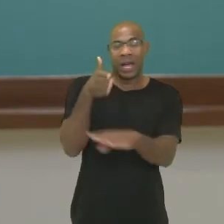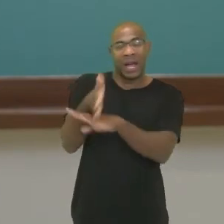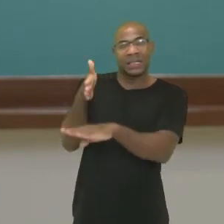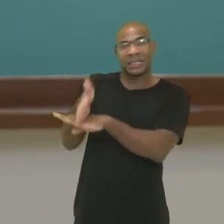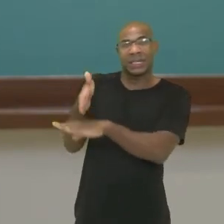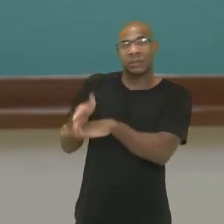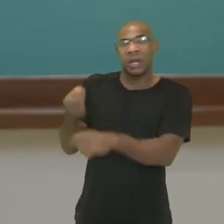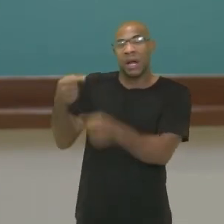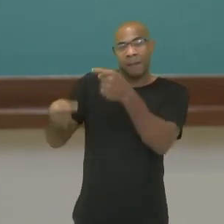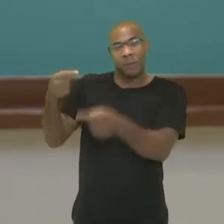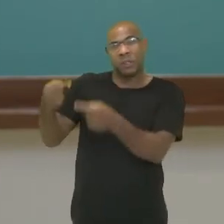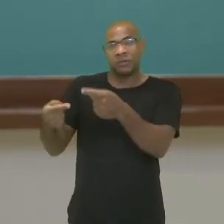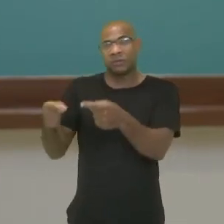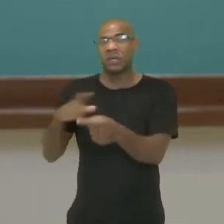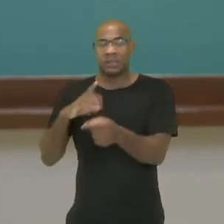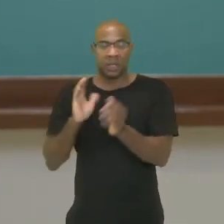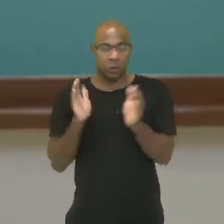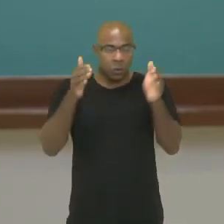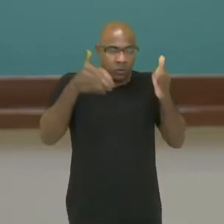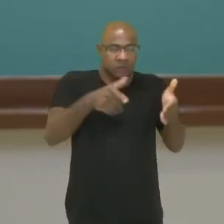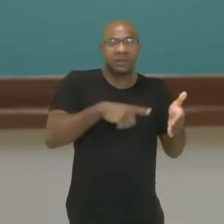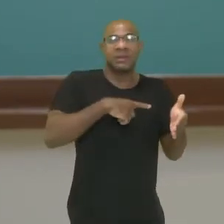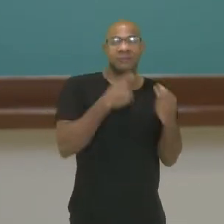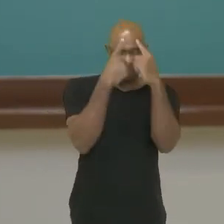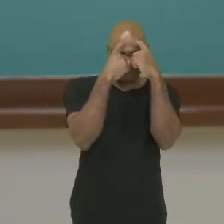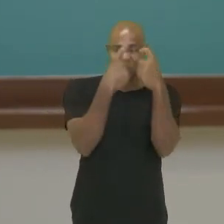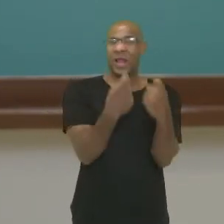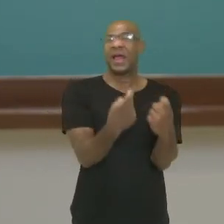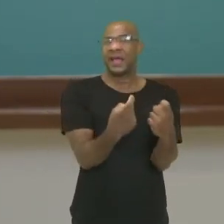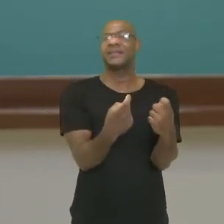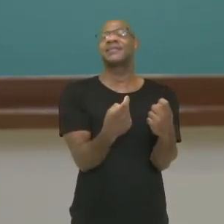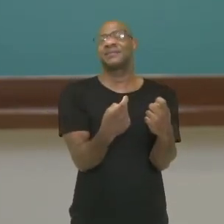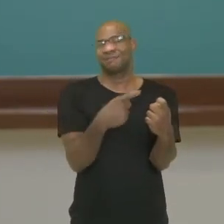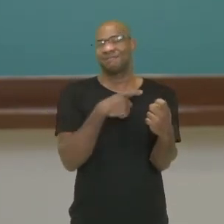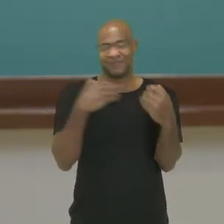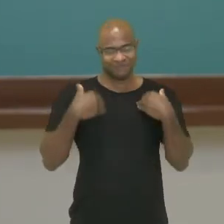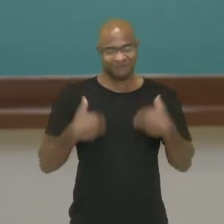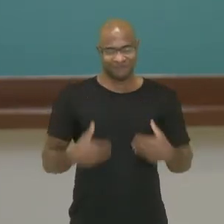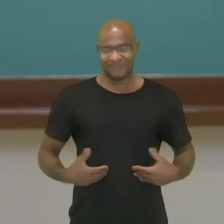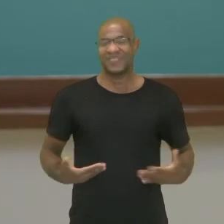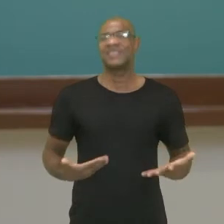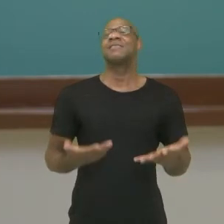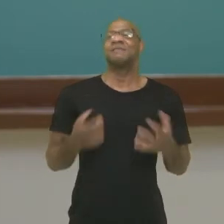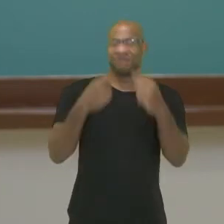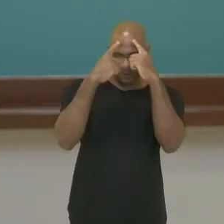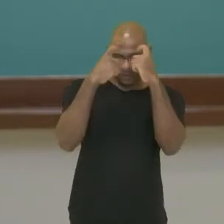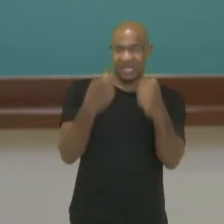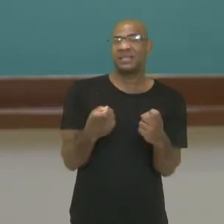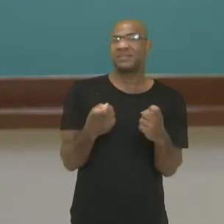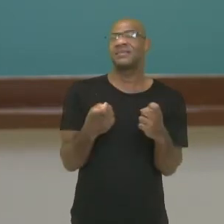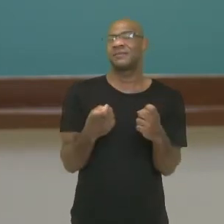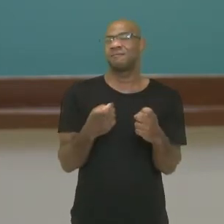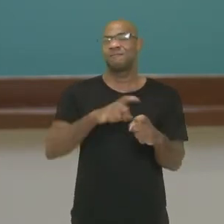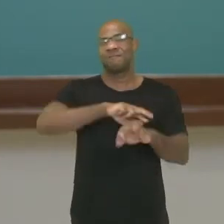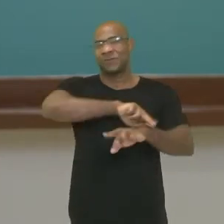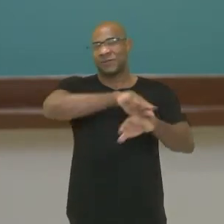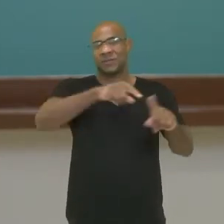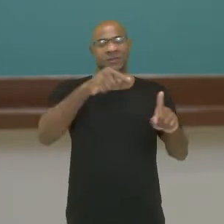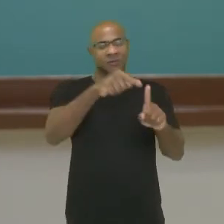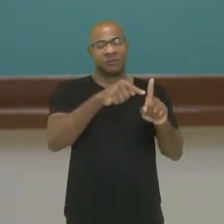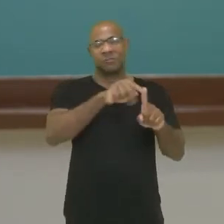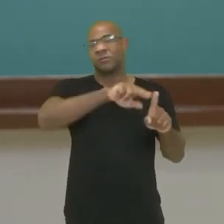é que estão mais concentradas as questões das violências físicas e principalmente as violências simbólicas, aquelas